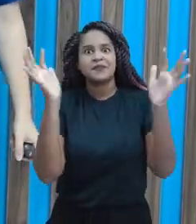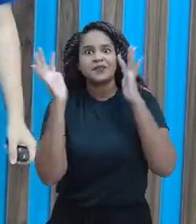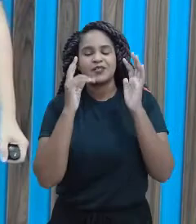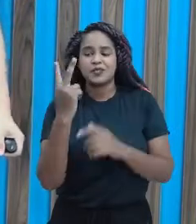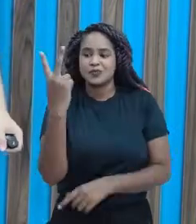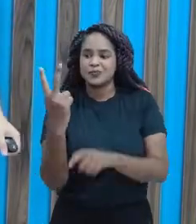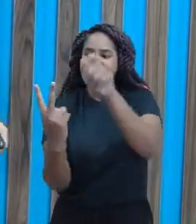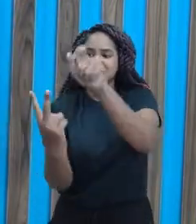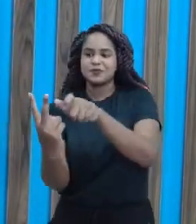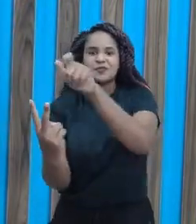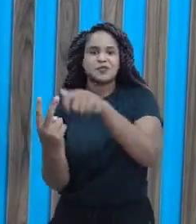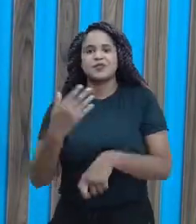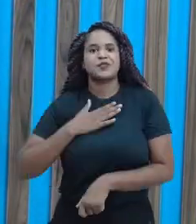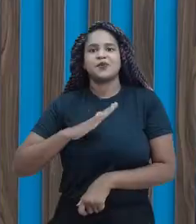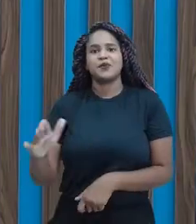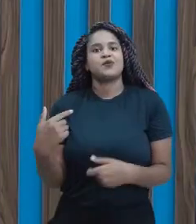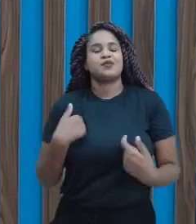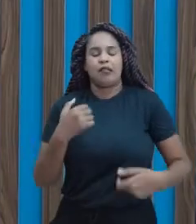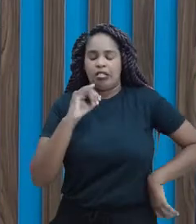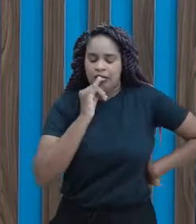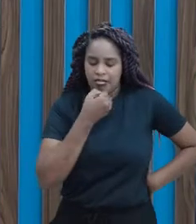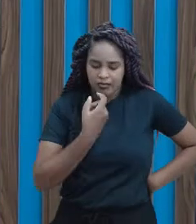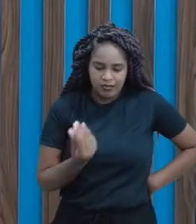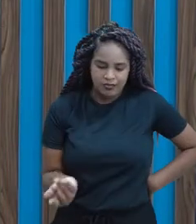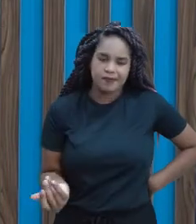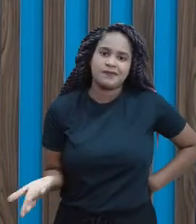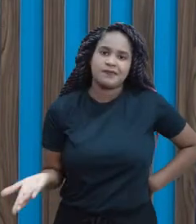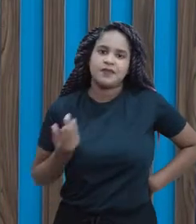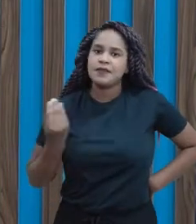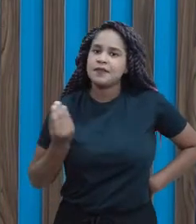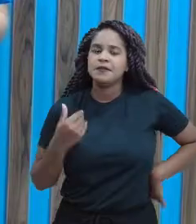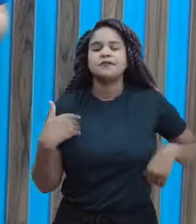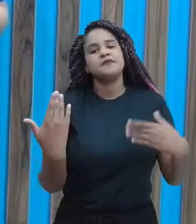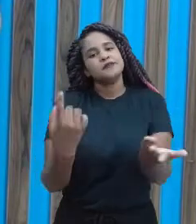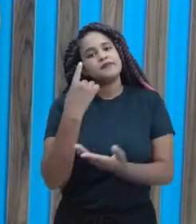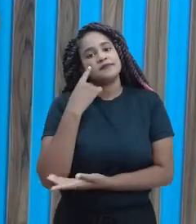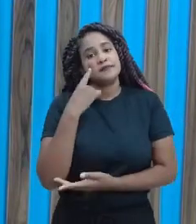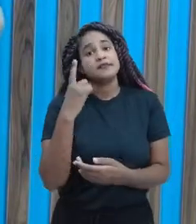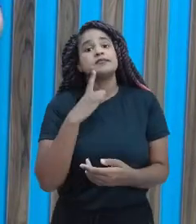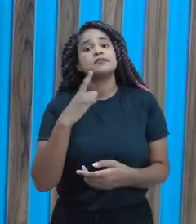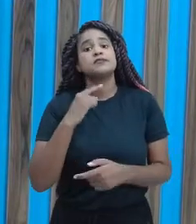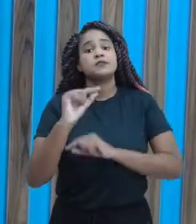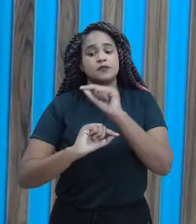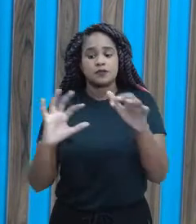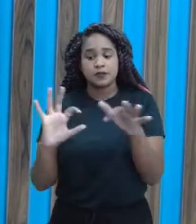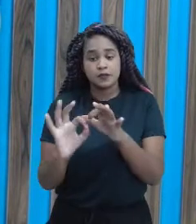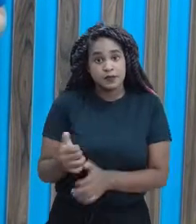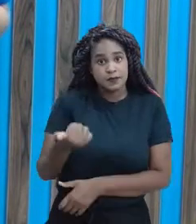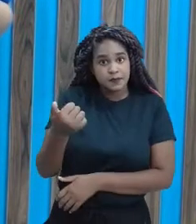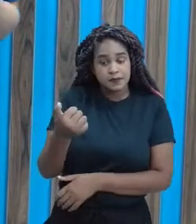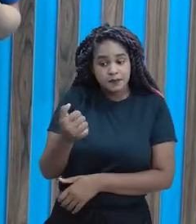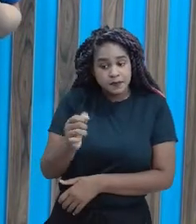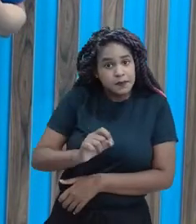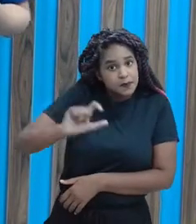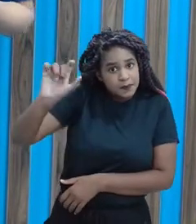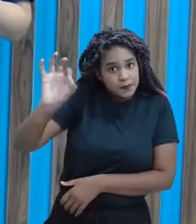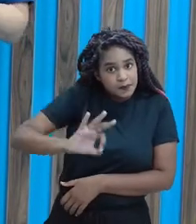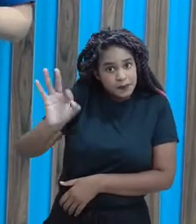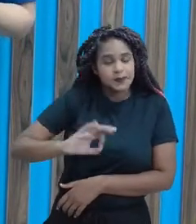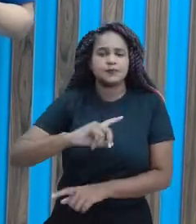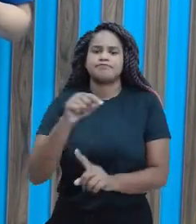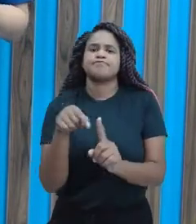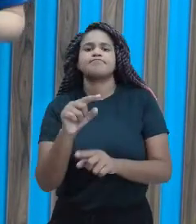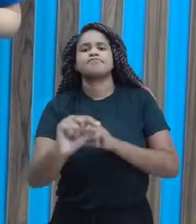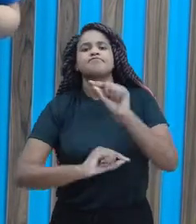2 pessoas não gostassem de mim, eu já ia ficar triste. Mas a gente tem essa relação de porcentagem, pessoal, e a ideia é que a